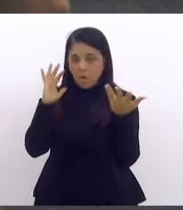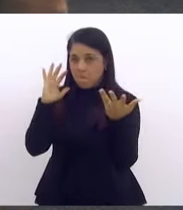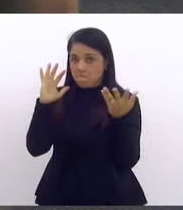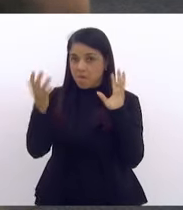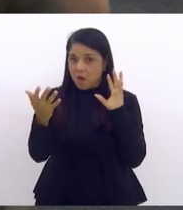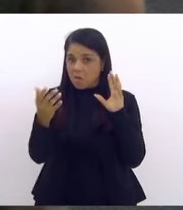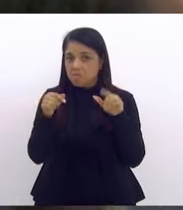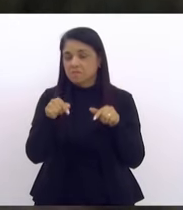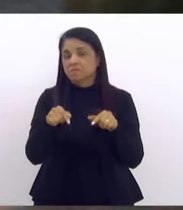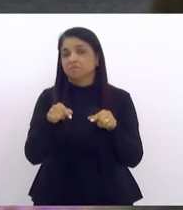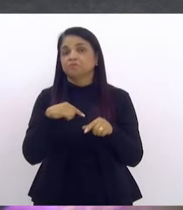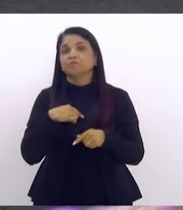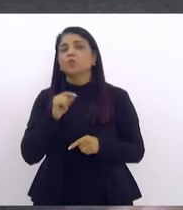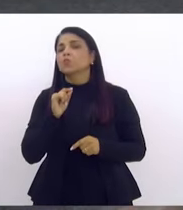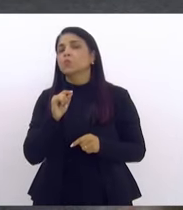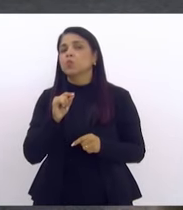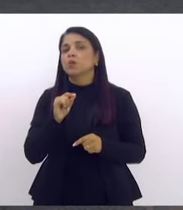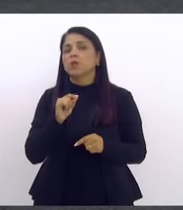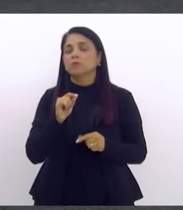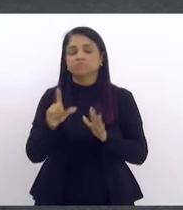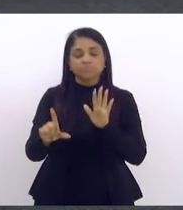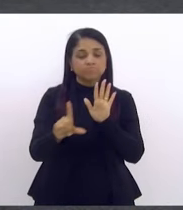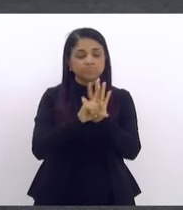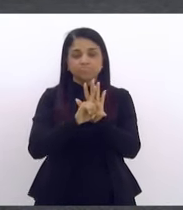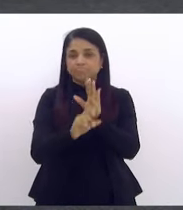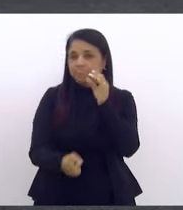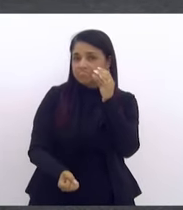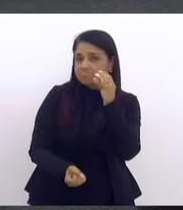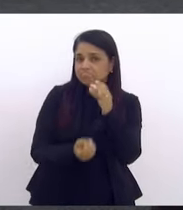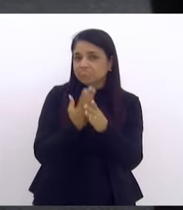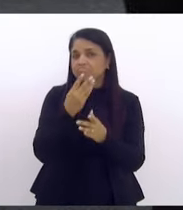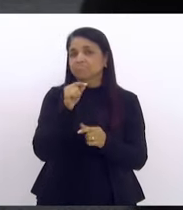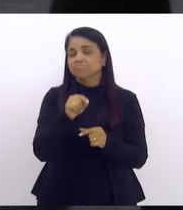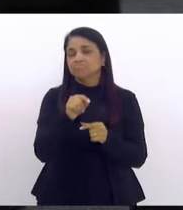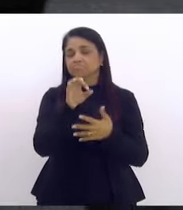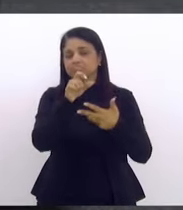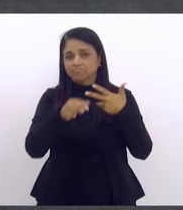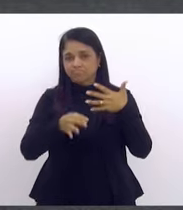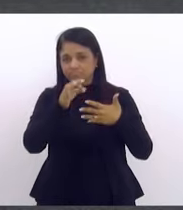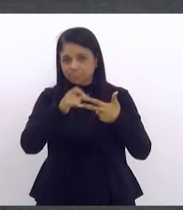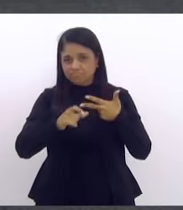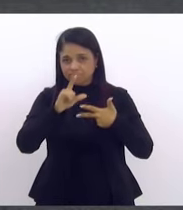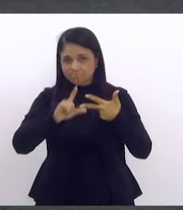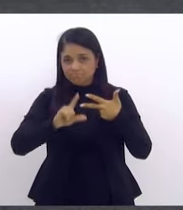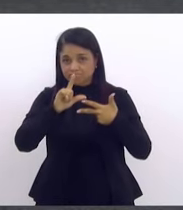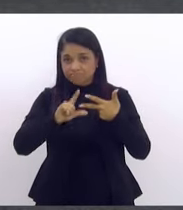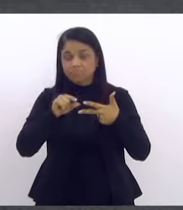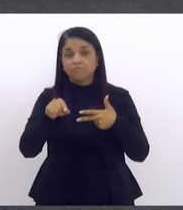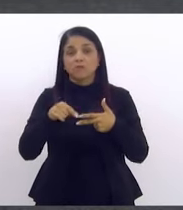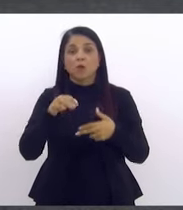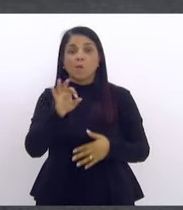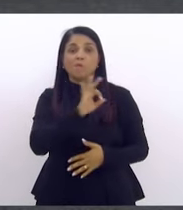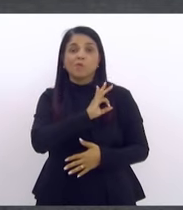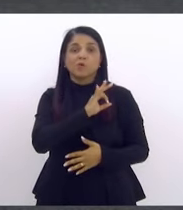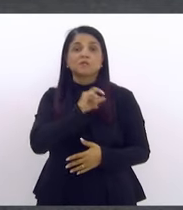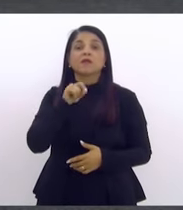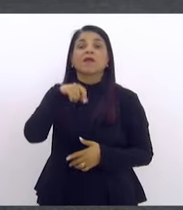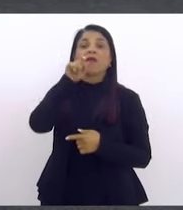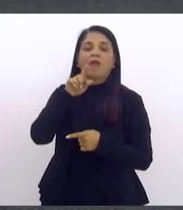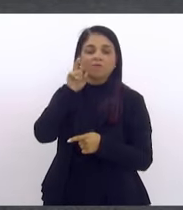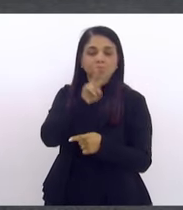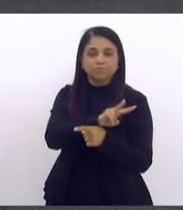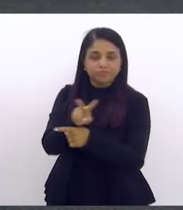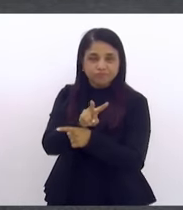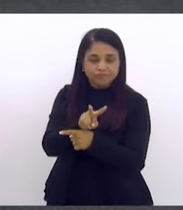estamos produzindo? É uma legislação que o poder de polícia ambiental é do INEA, não poderia deixar